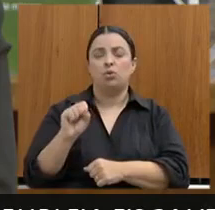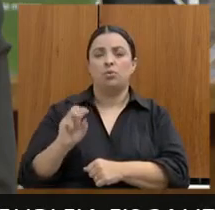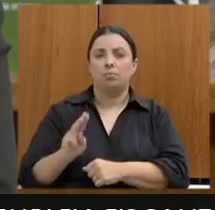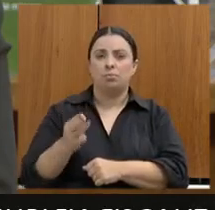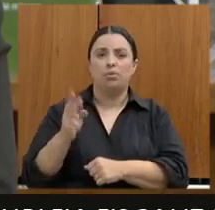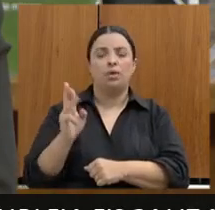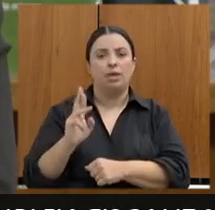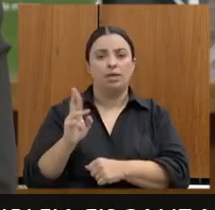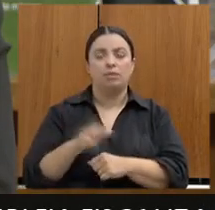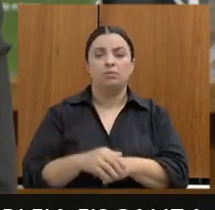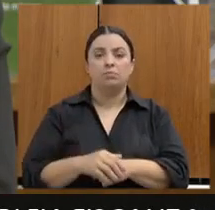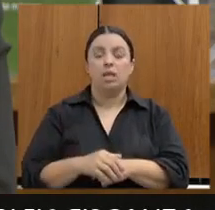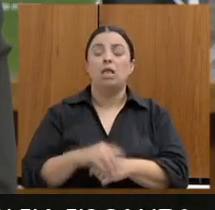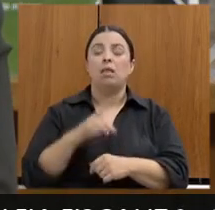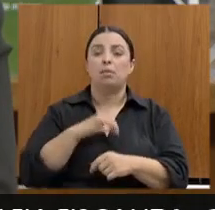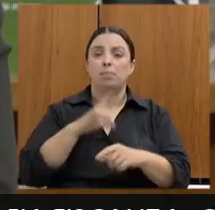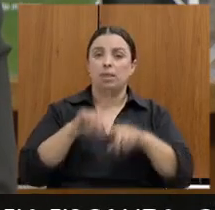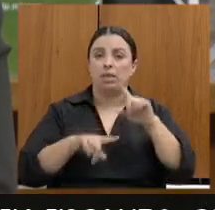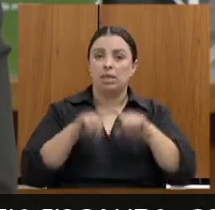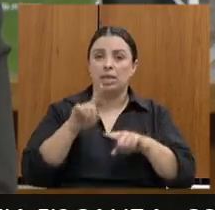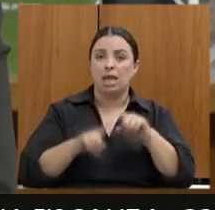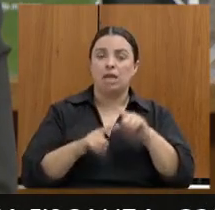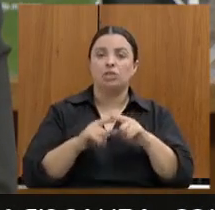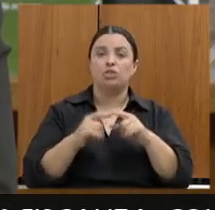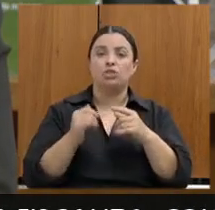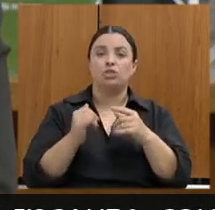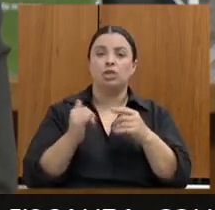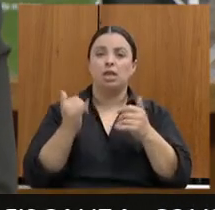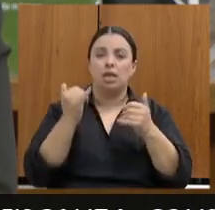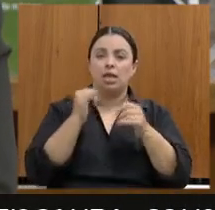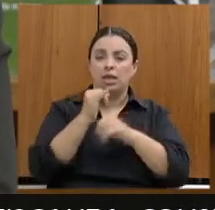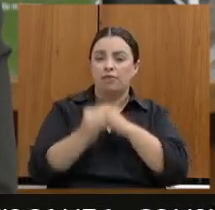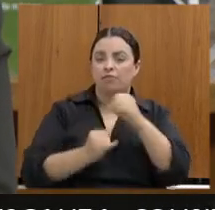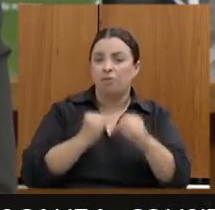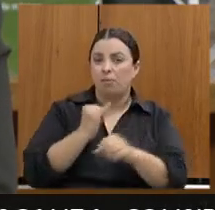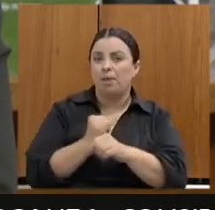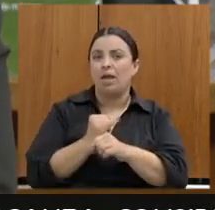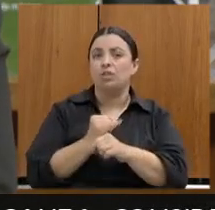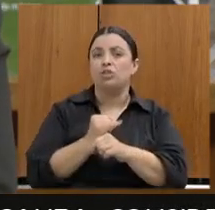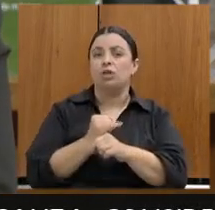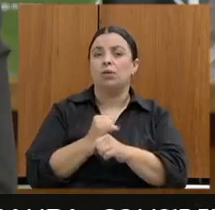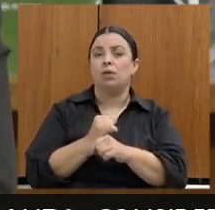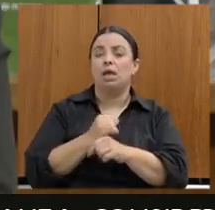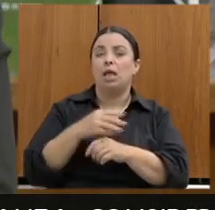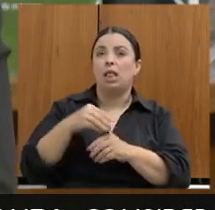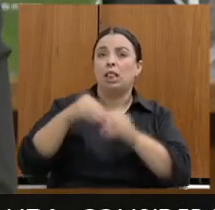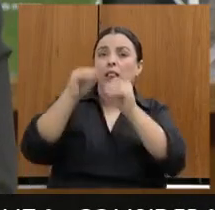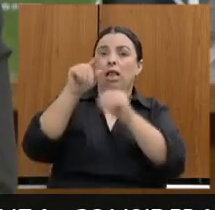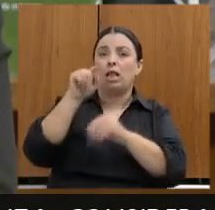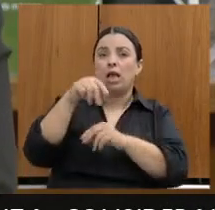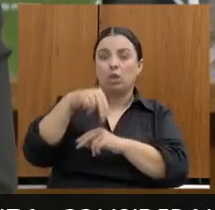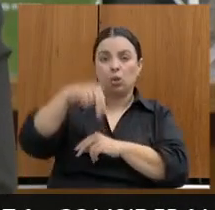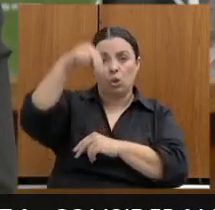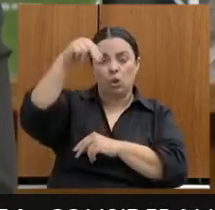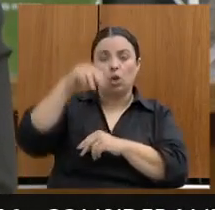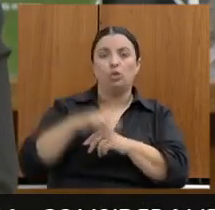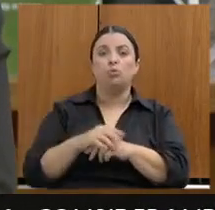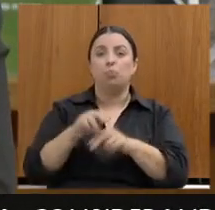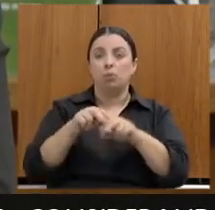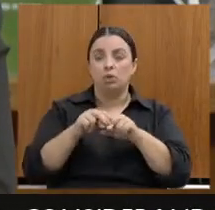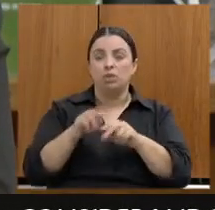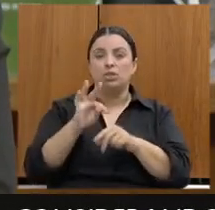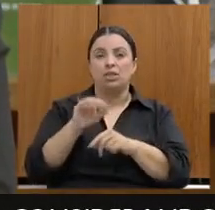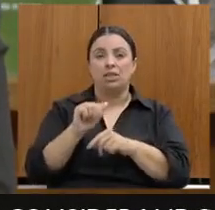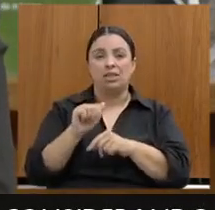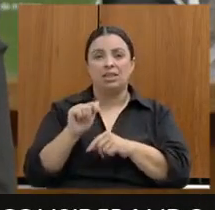em termos de equipamentos de informática destinados ao norte de Minas por meio do Tac do seguro DPVAT